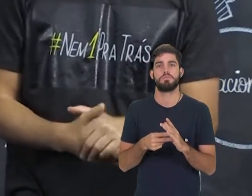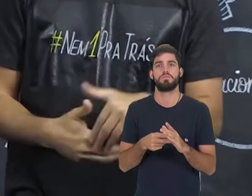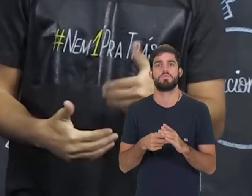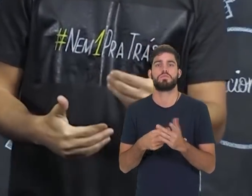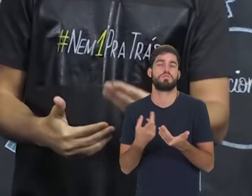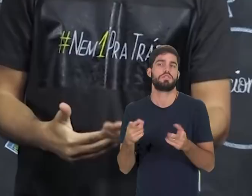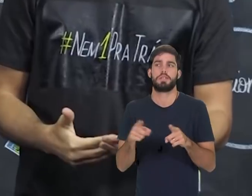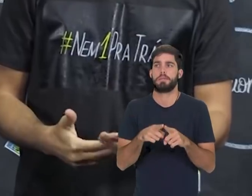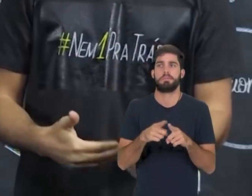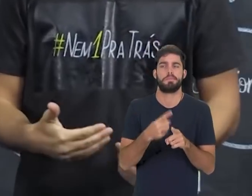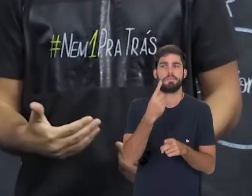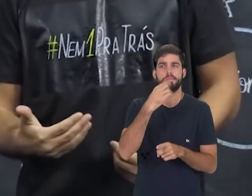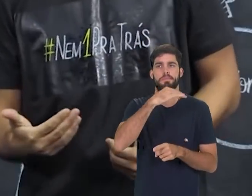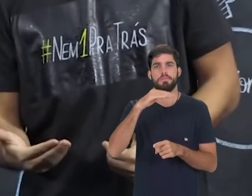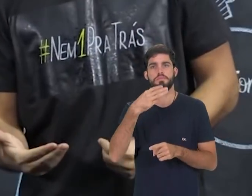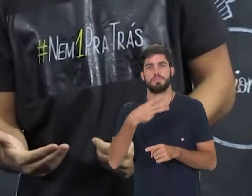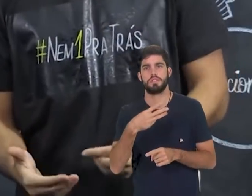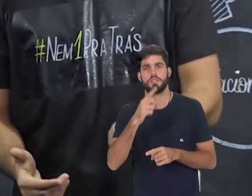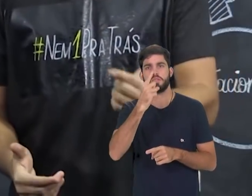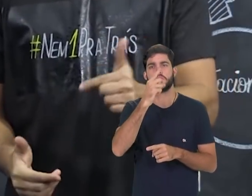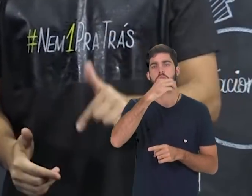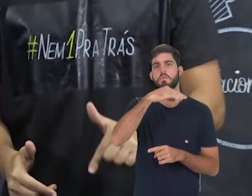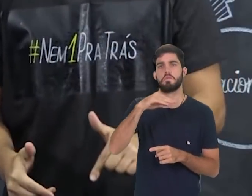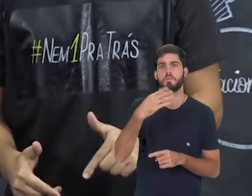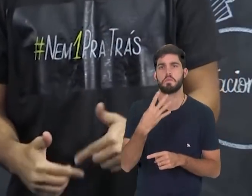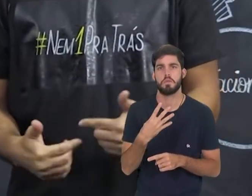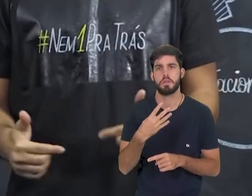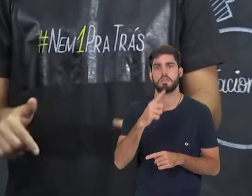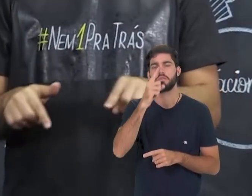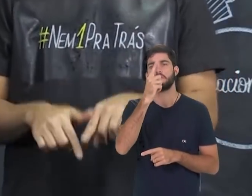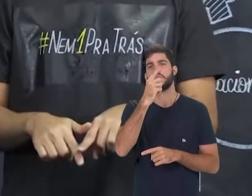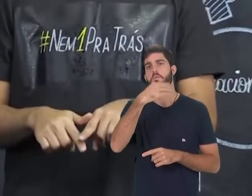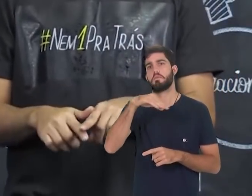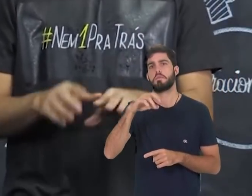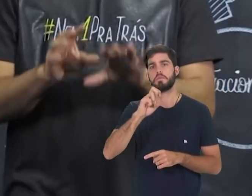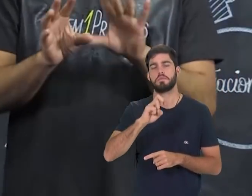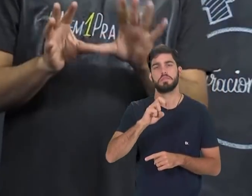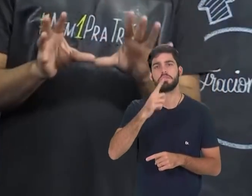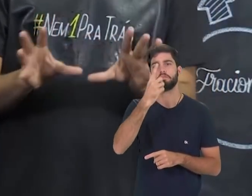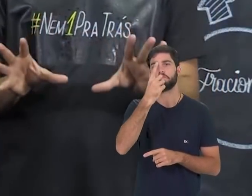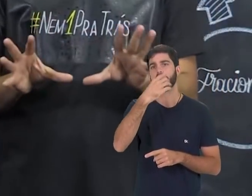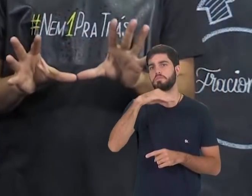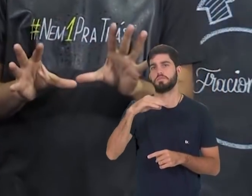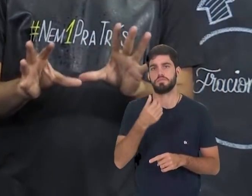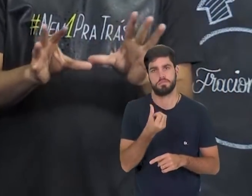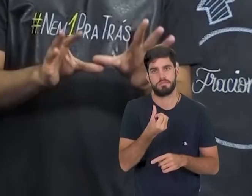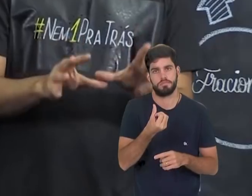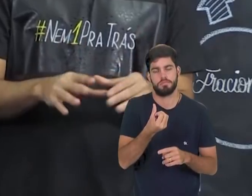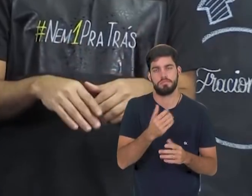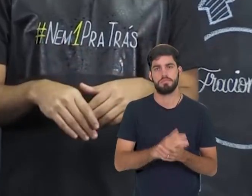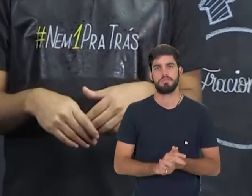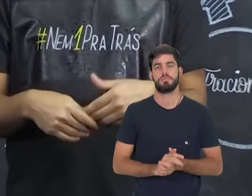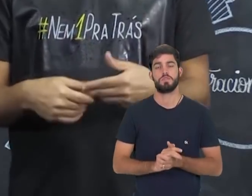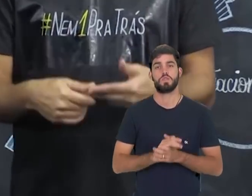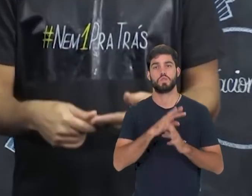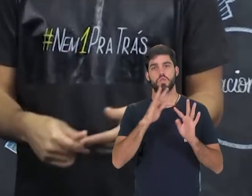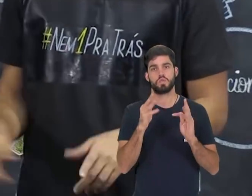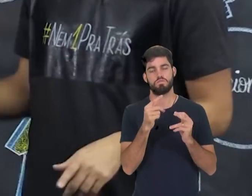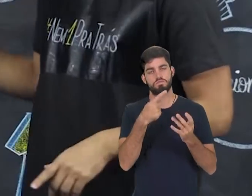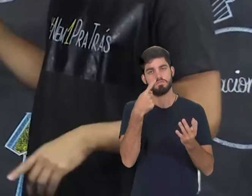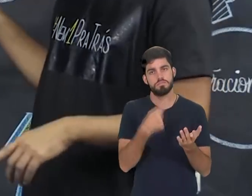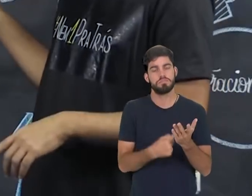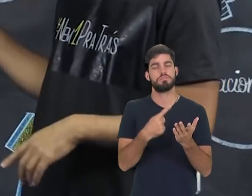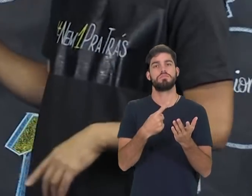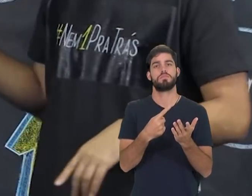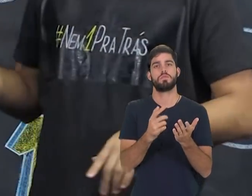ter a expressão um terço, um quarto, um quinto, um sexto. Todas essas marcações de partes que compõem um